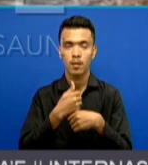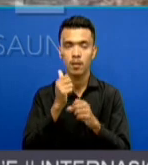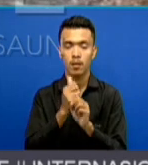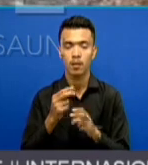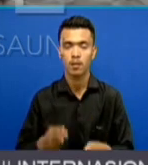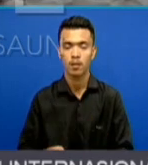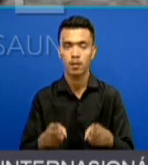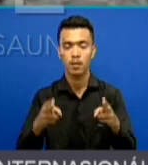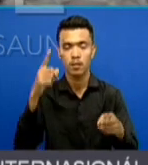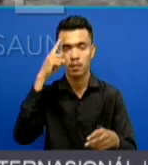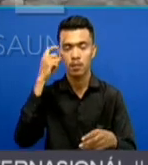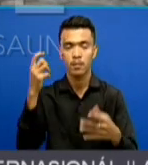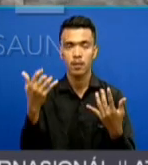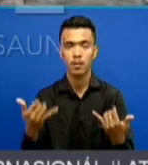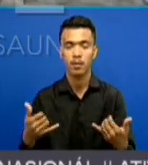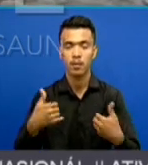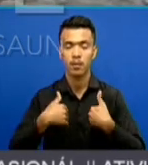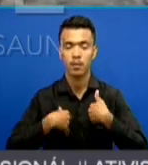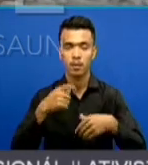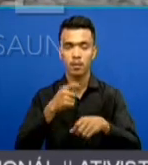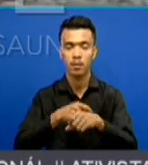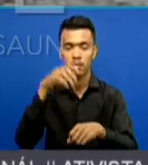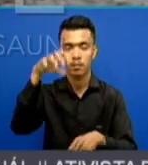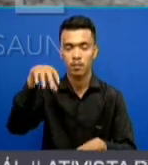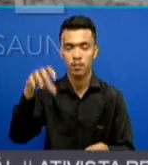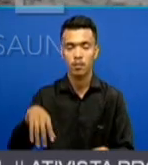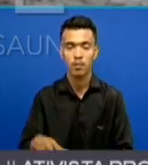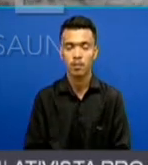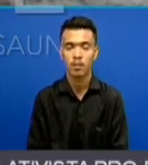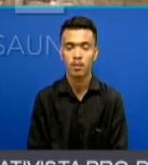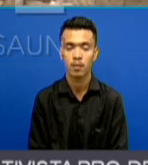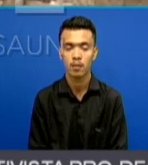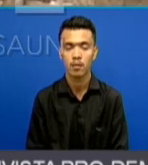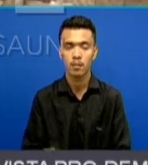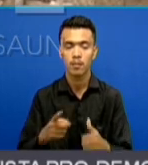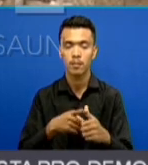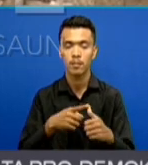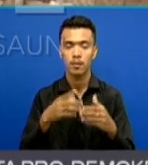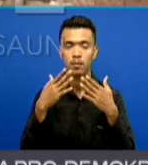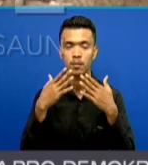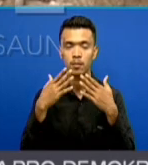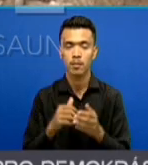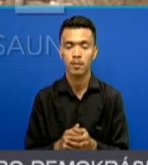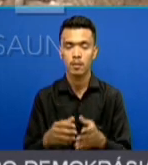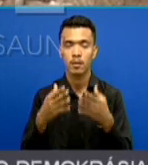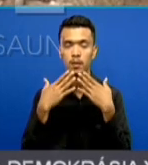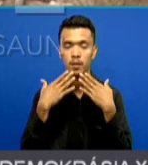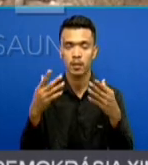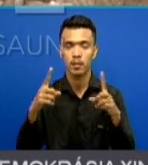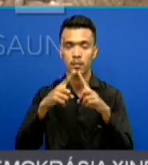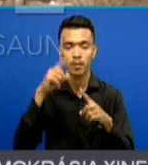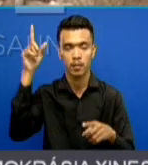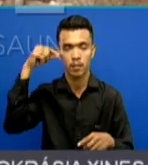acelera projeto refere, tamba agora tamba ba tempo odan. Em primeiro itacara que tu agradece vai a parte do